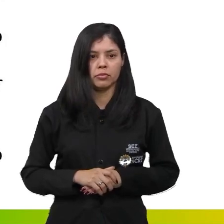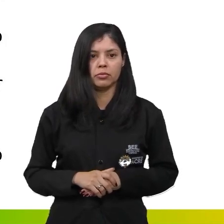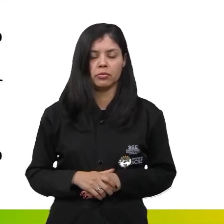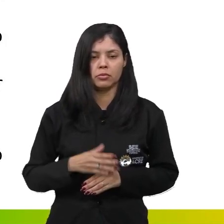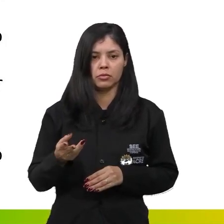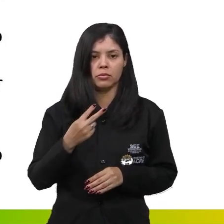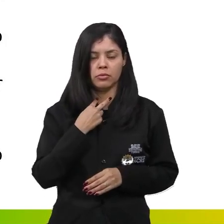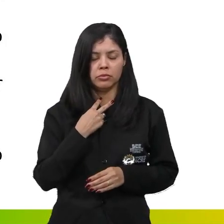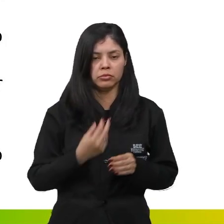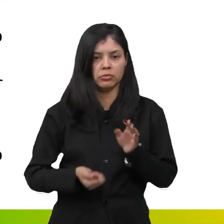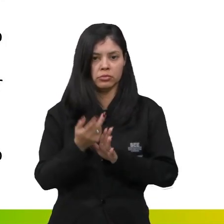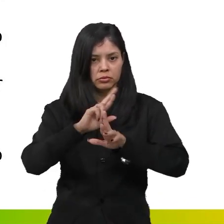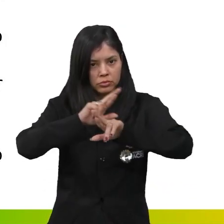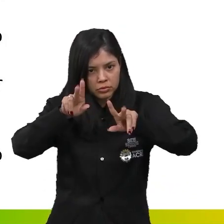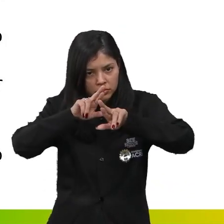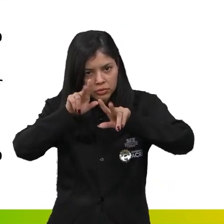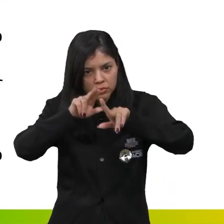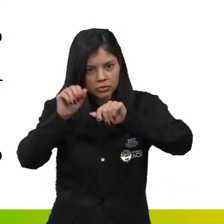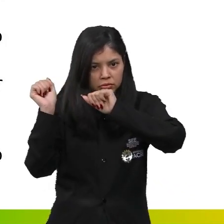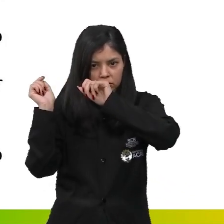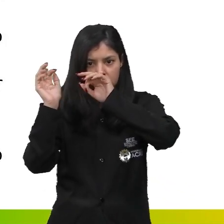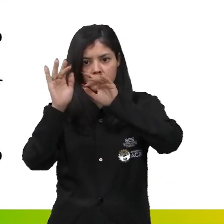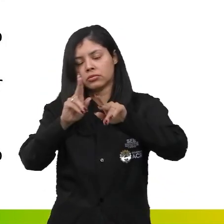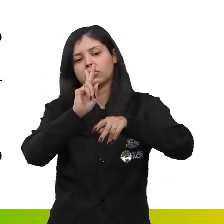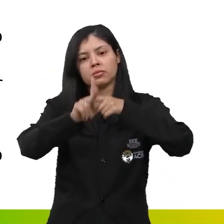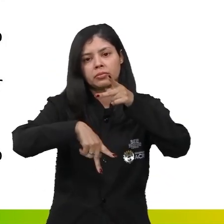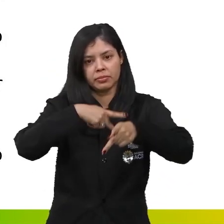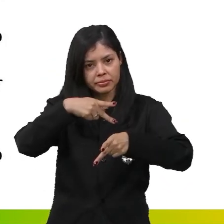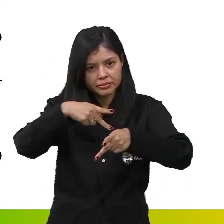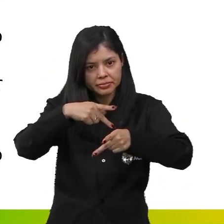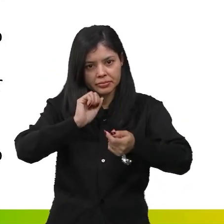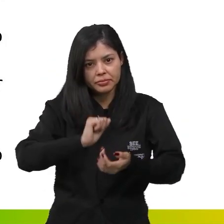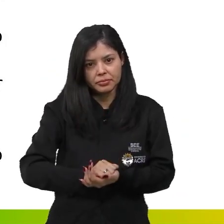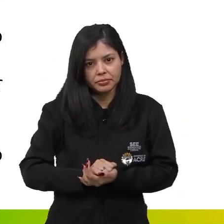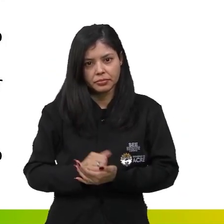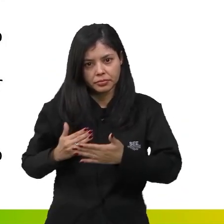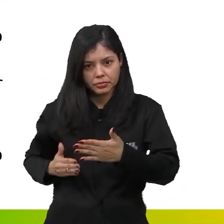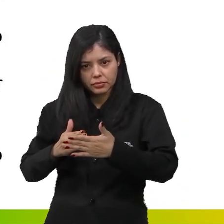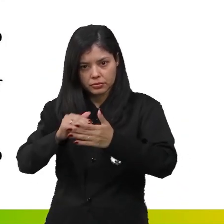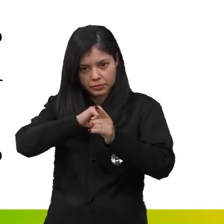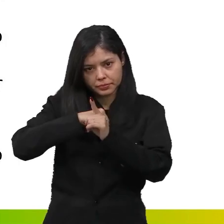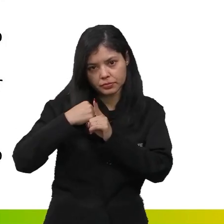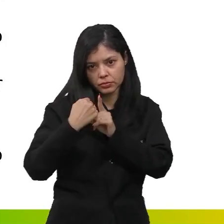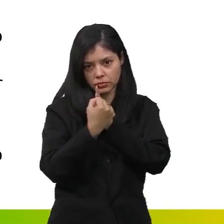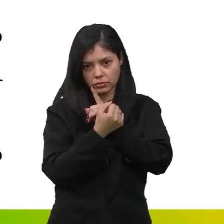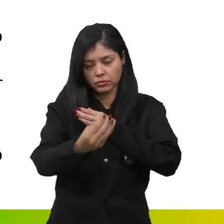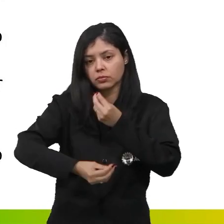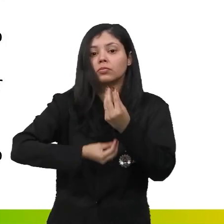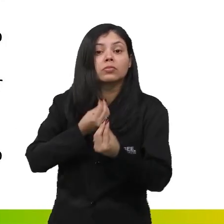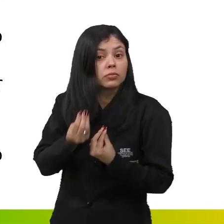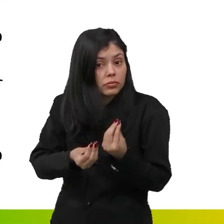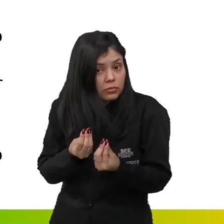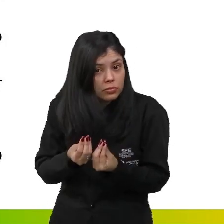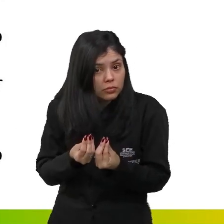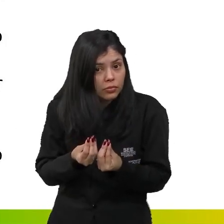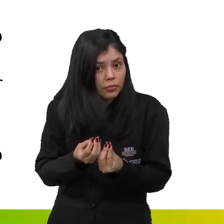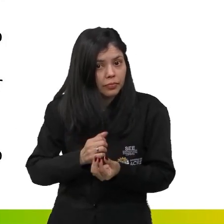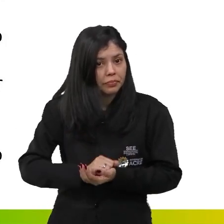Essa ocupação gerou diferentes fluxos populacionais e impactos